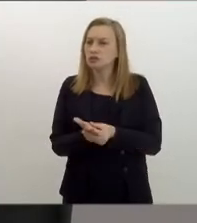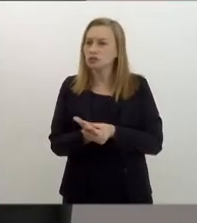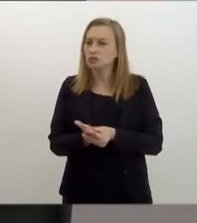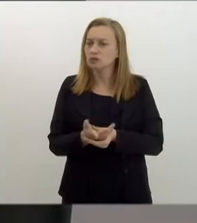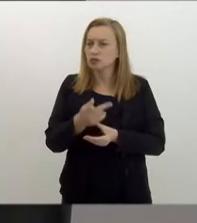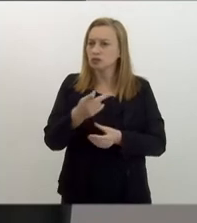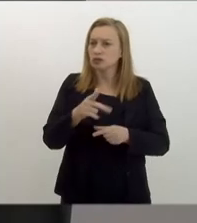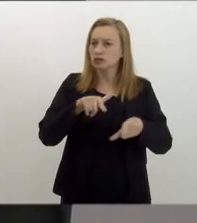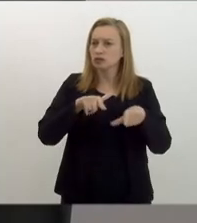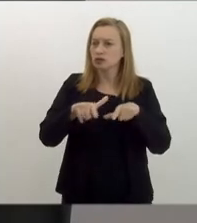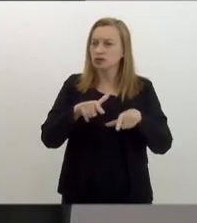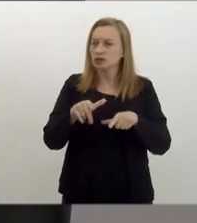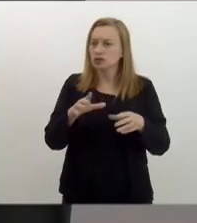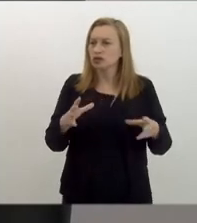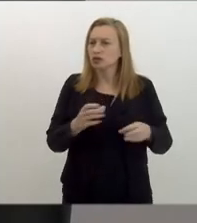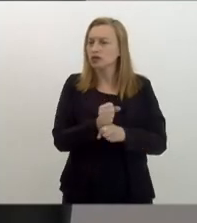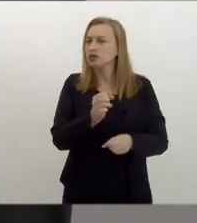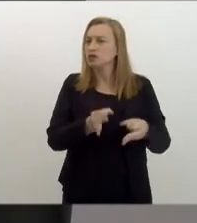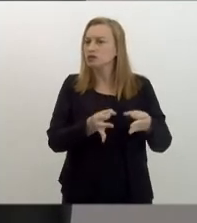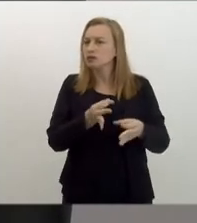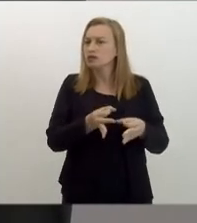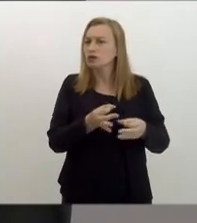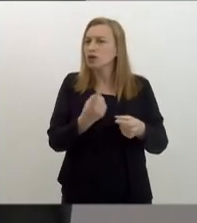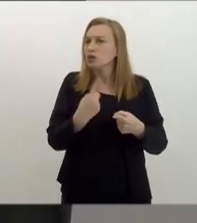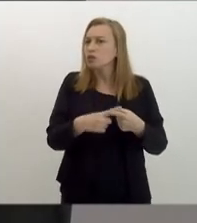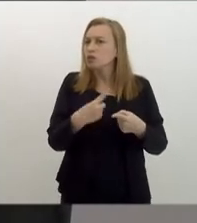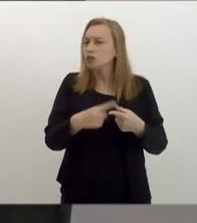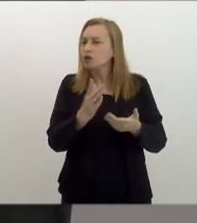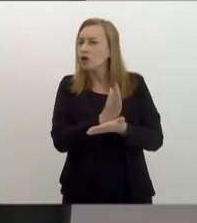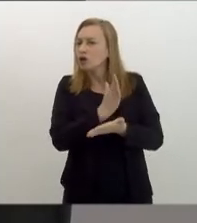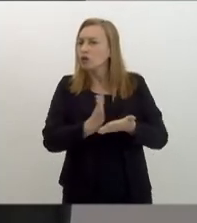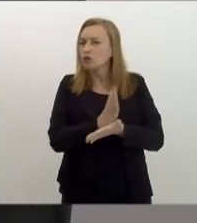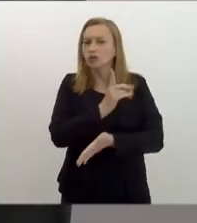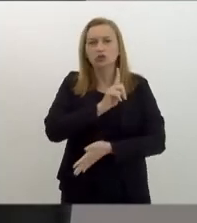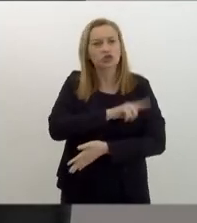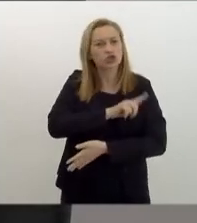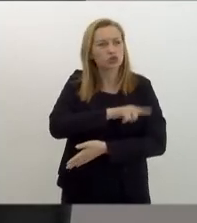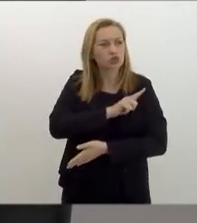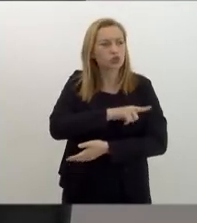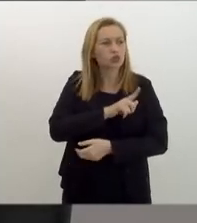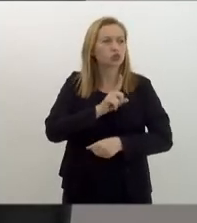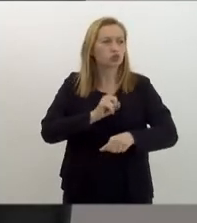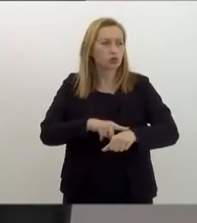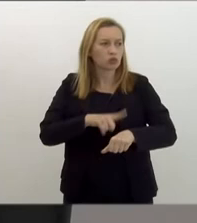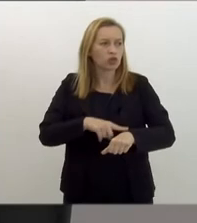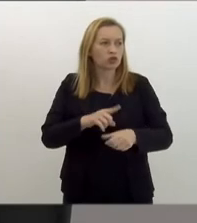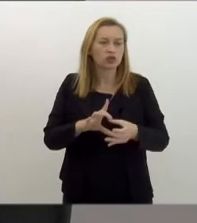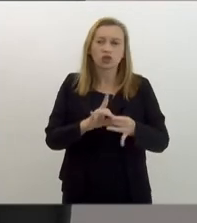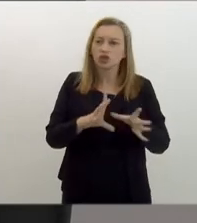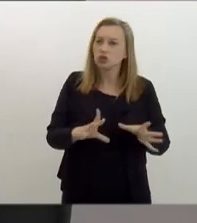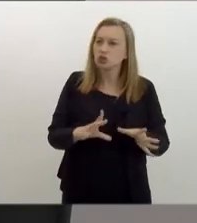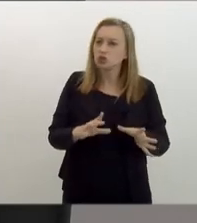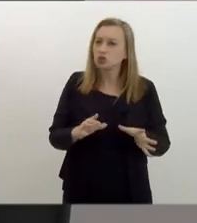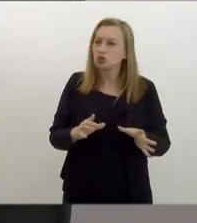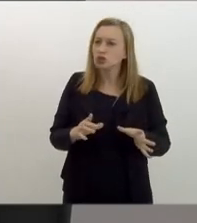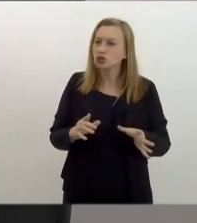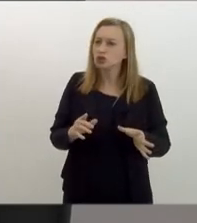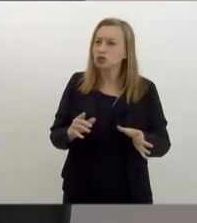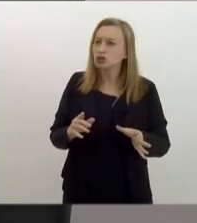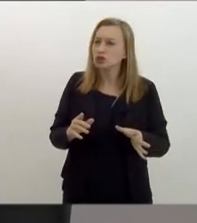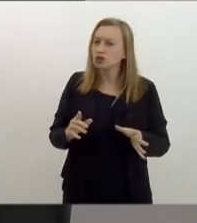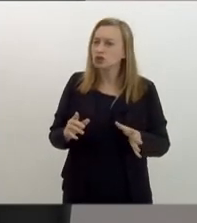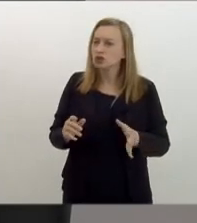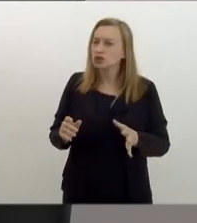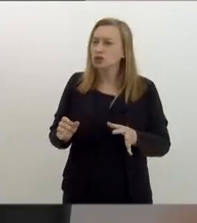e tributárias né É porque alguns estou em alguma momento deixou de fazer a sua parte